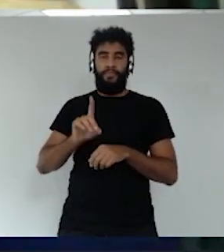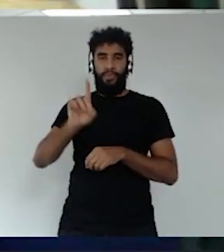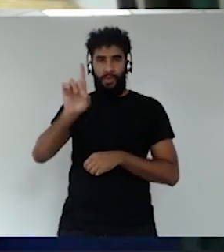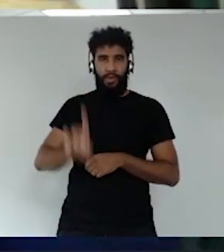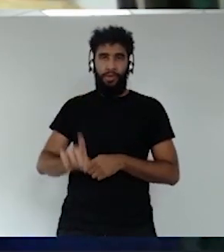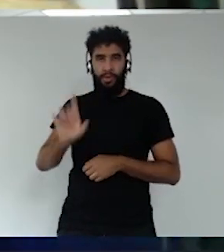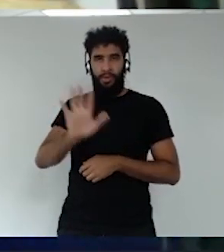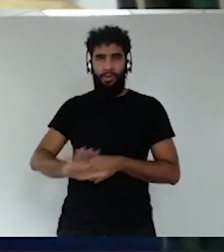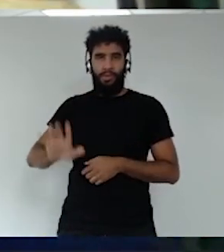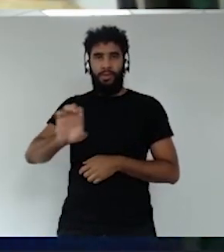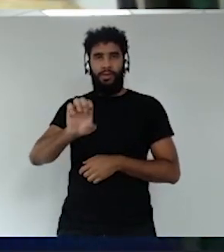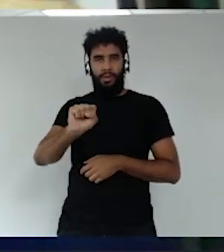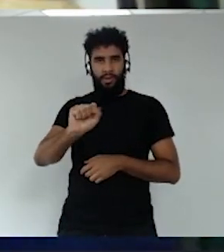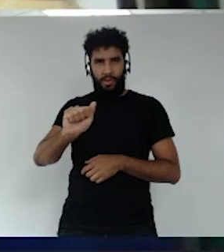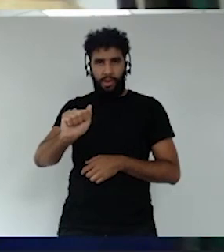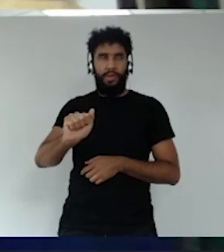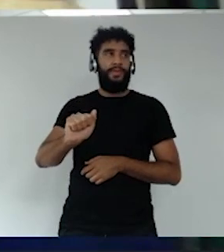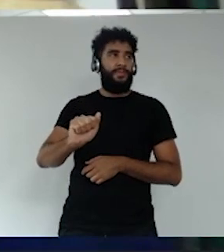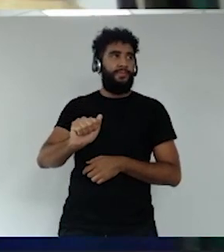diretor-geral da ESA,